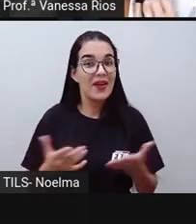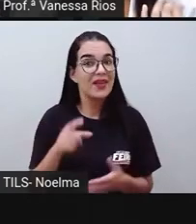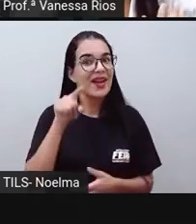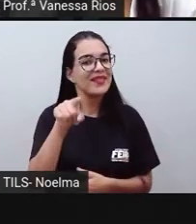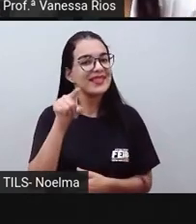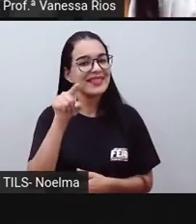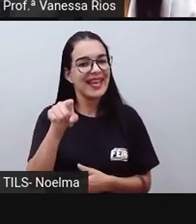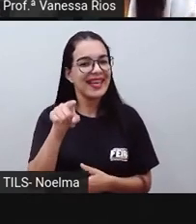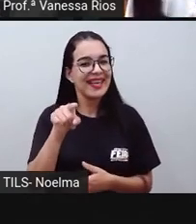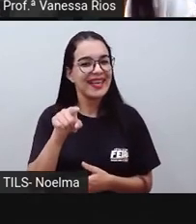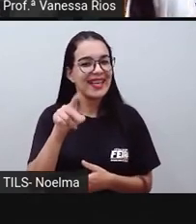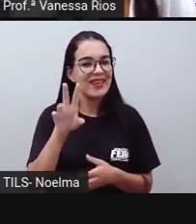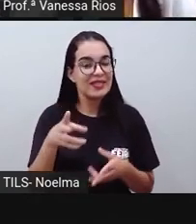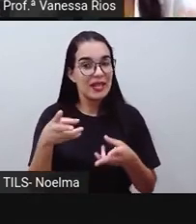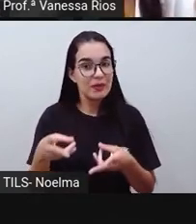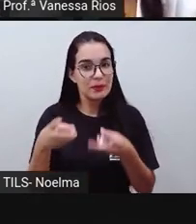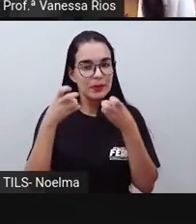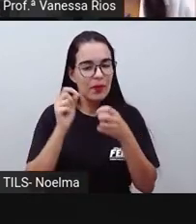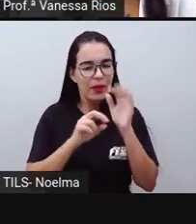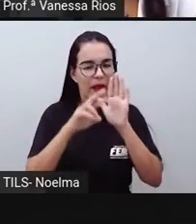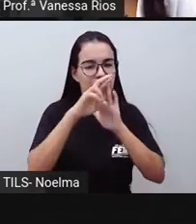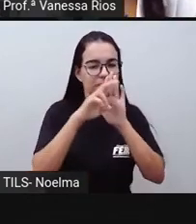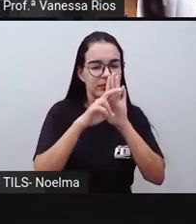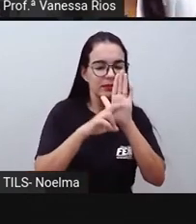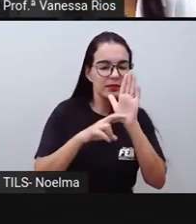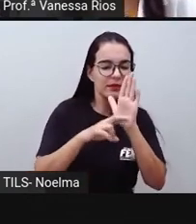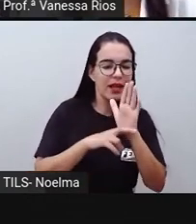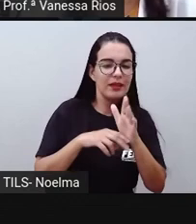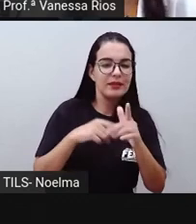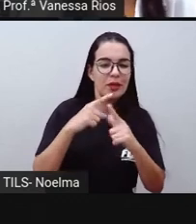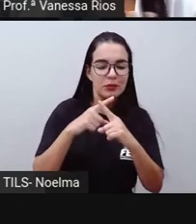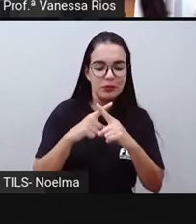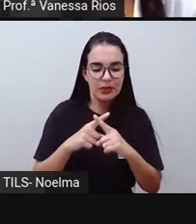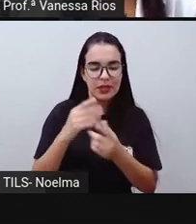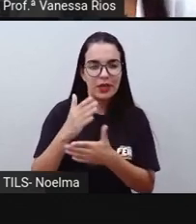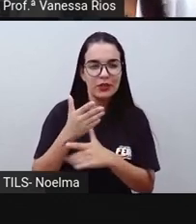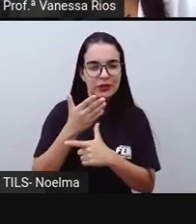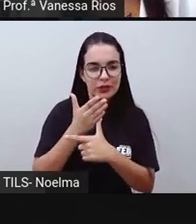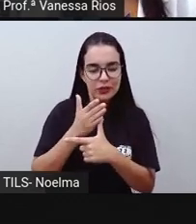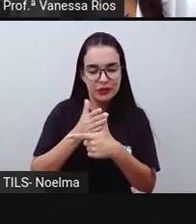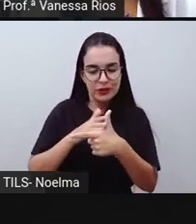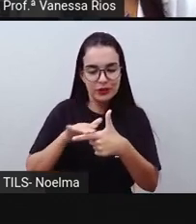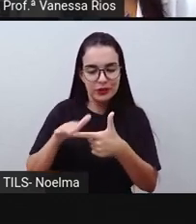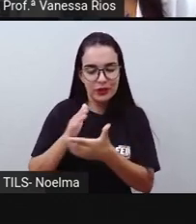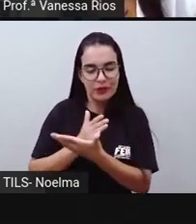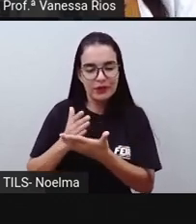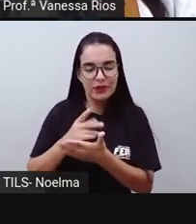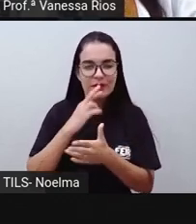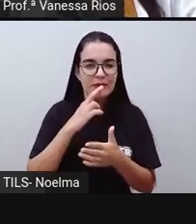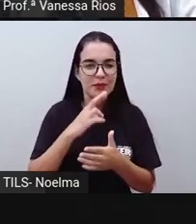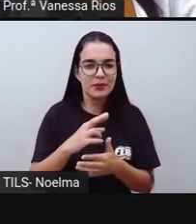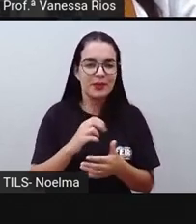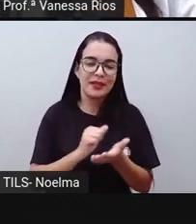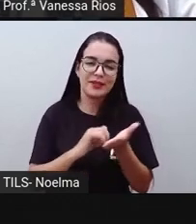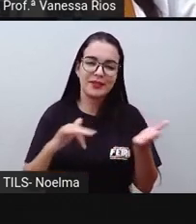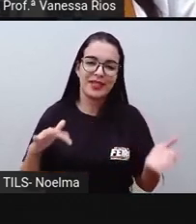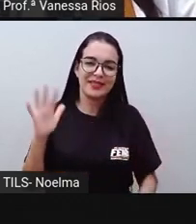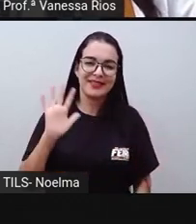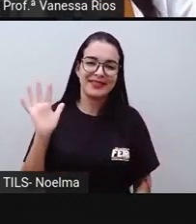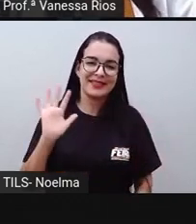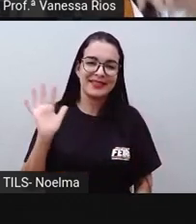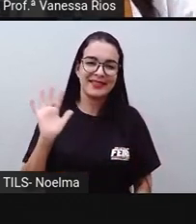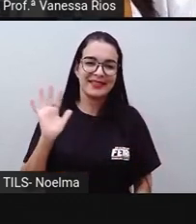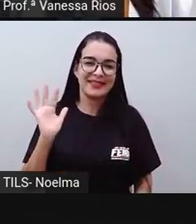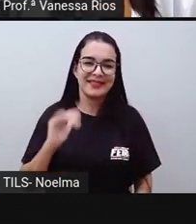Agora é com você, observando as regrinhas aí de multiplicação e divisão, você vai responder a sua atividade. Tchau, tchau.